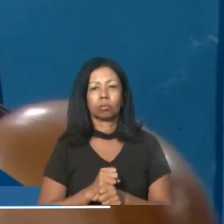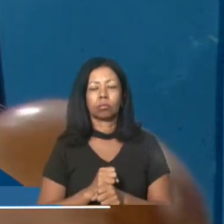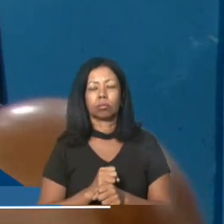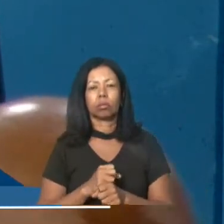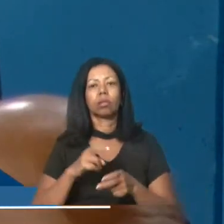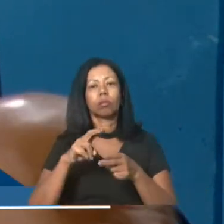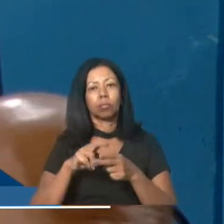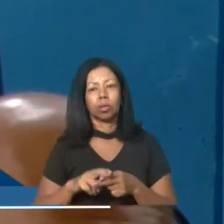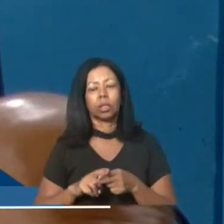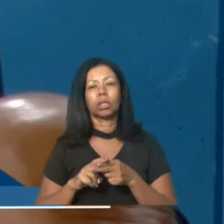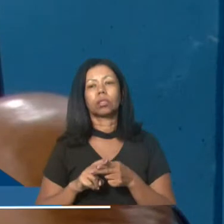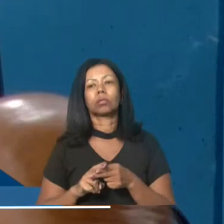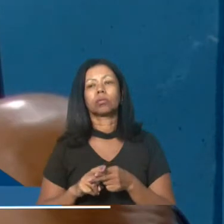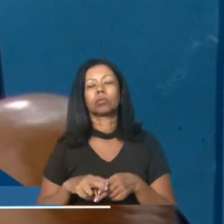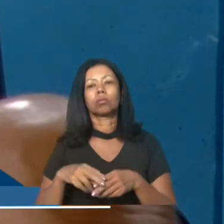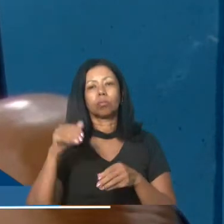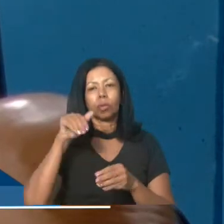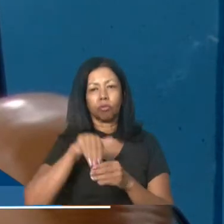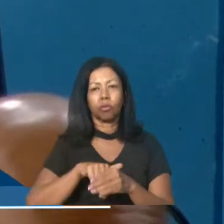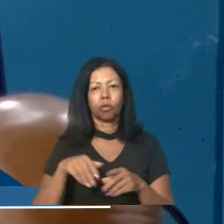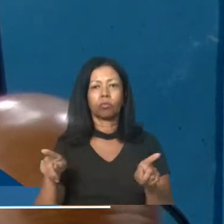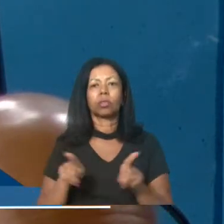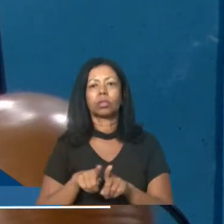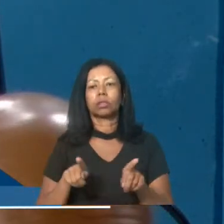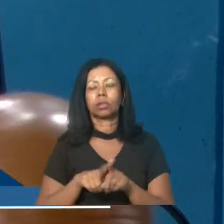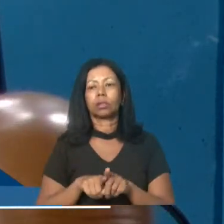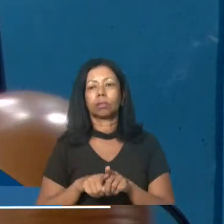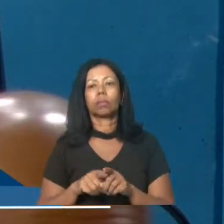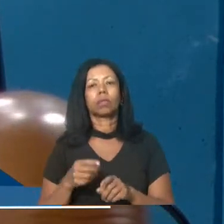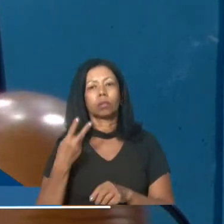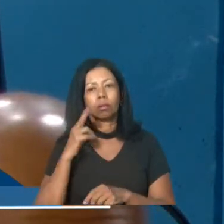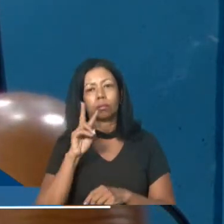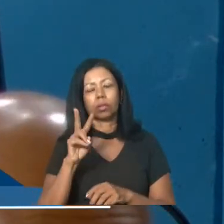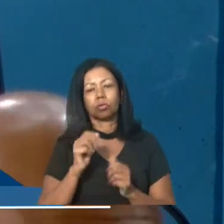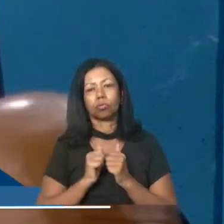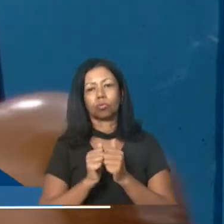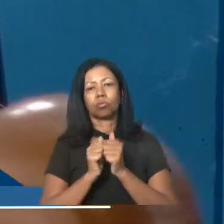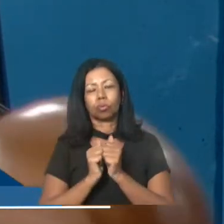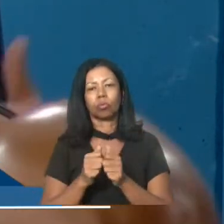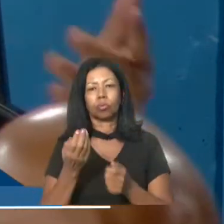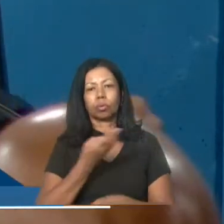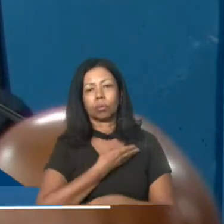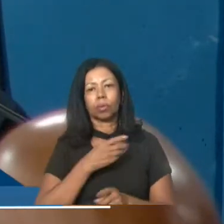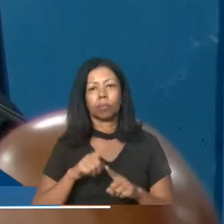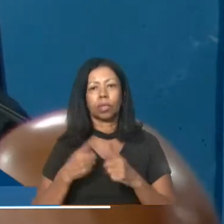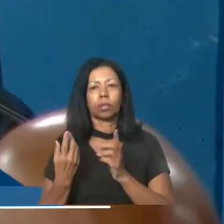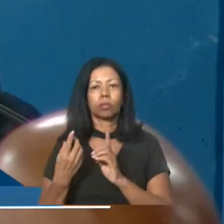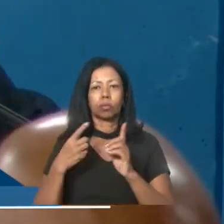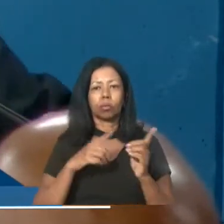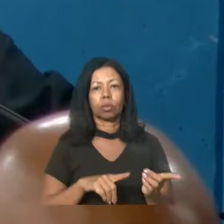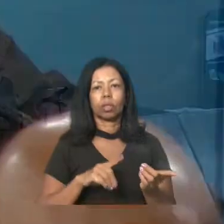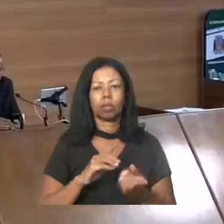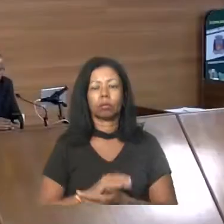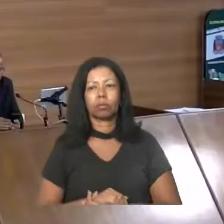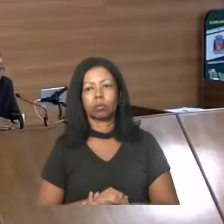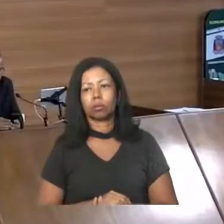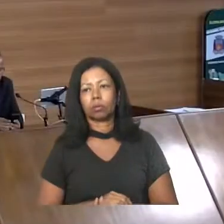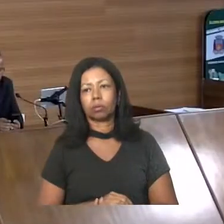voto. Acompanhei os companheiros no desenvolver do parecer, porém, sou contrário com esta restrição.